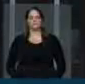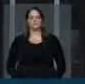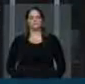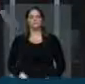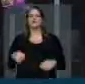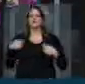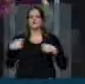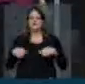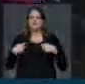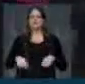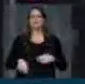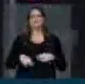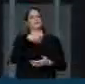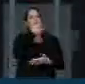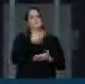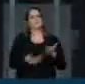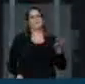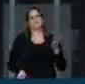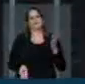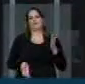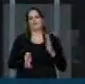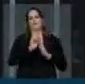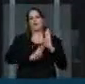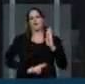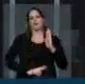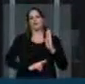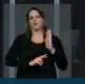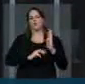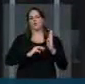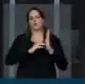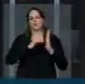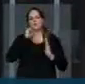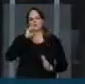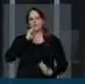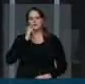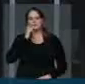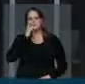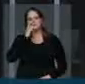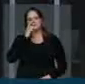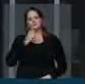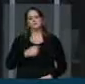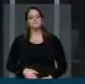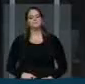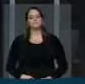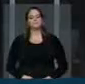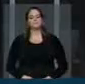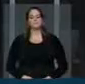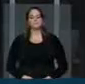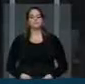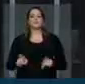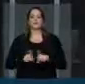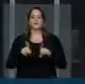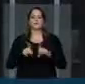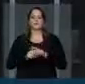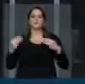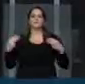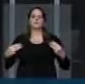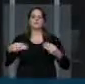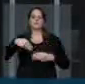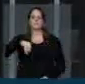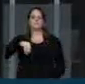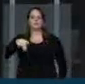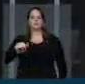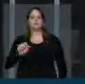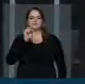Derrotar é a palavra, o relatório do Senado. E mais, que o Ministério de Minas e Energia nos